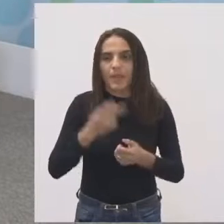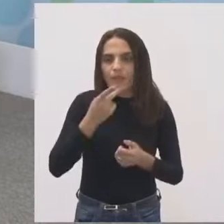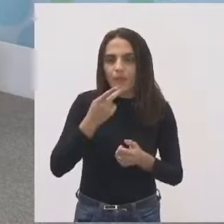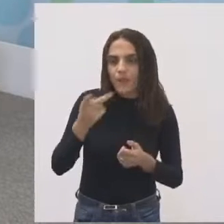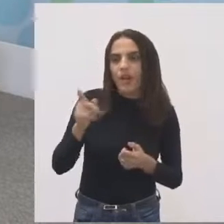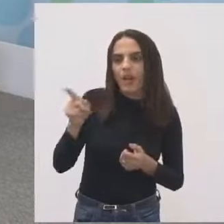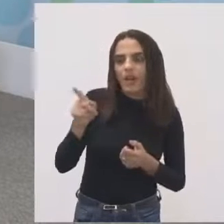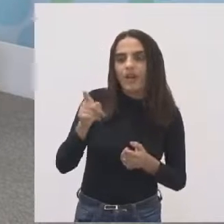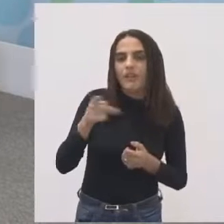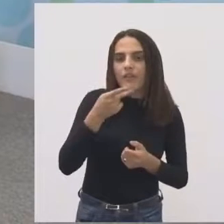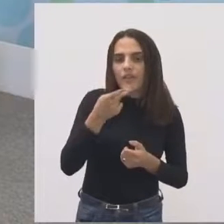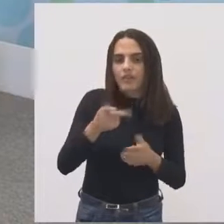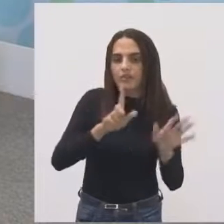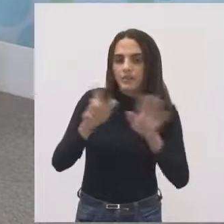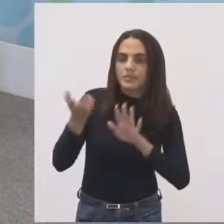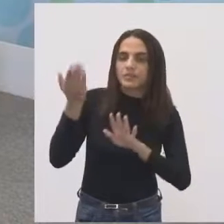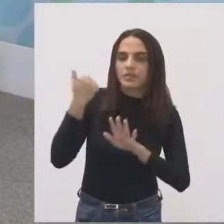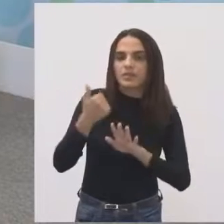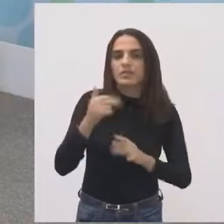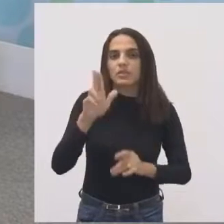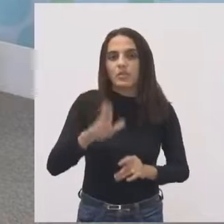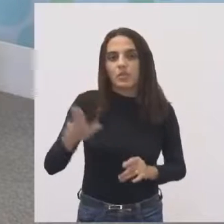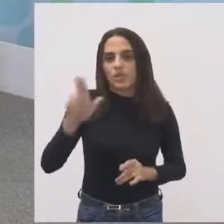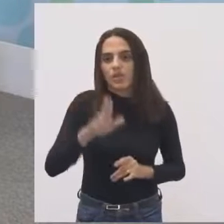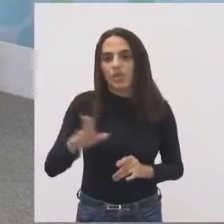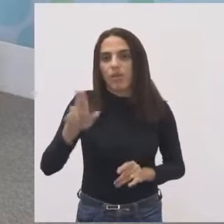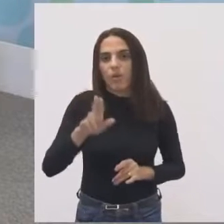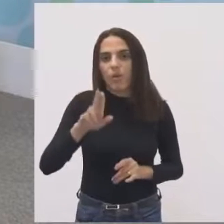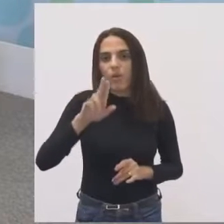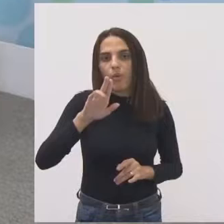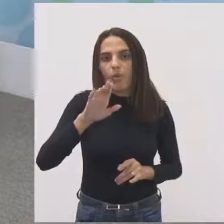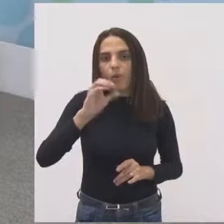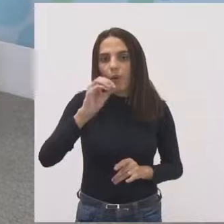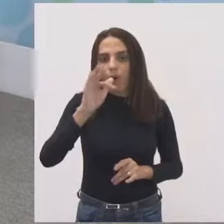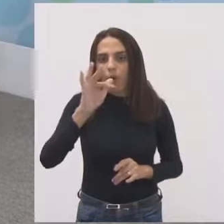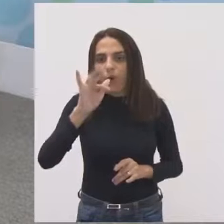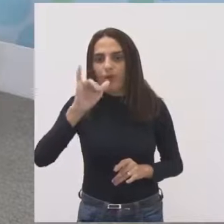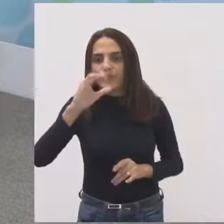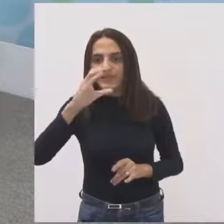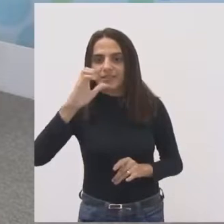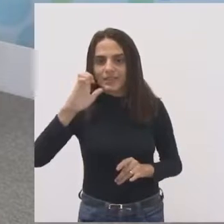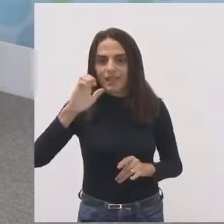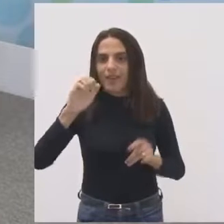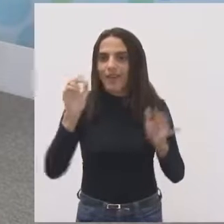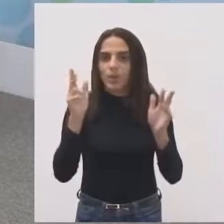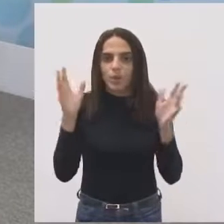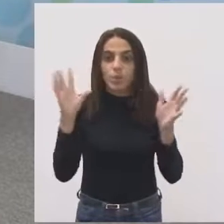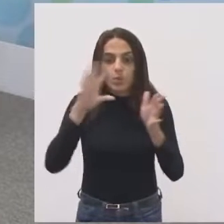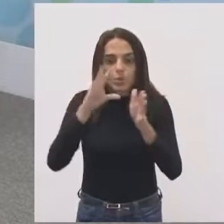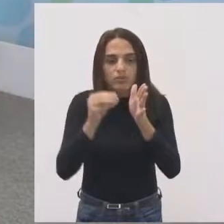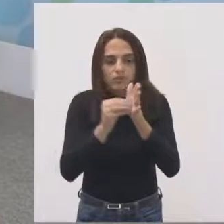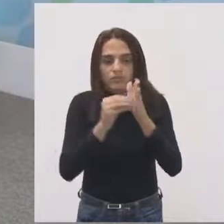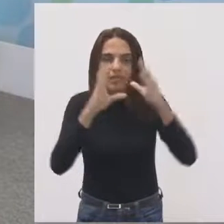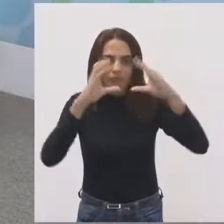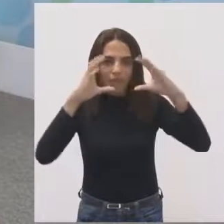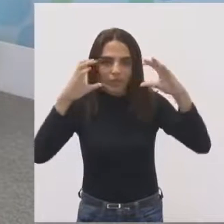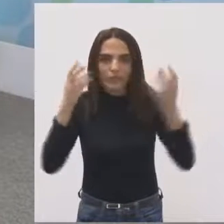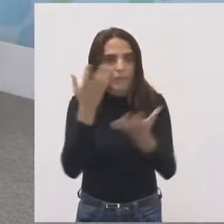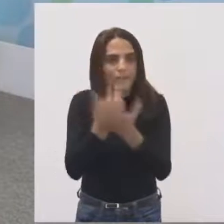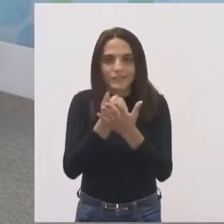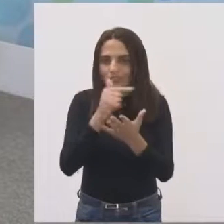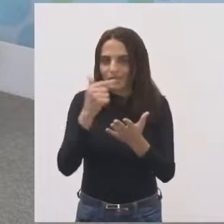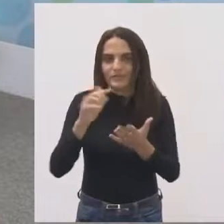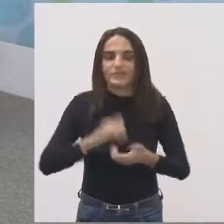semana passada, que é pra gente usar o Office totalmente na nuvem, não baixar, porque daí você